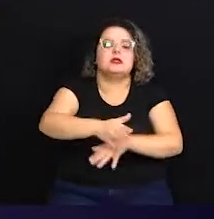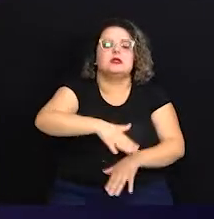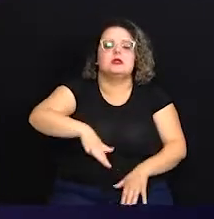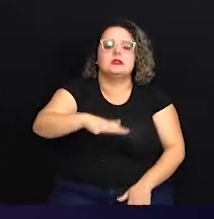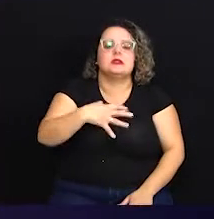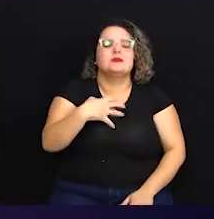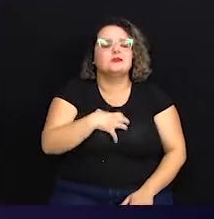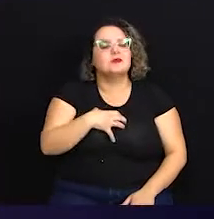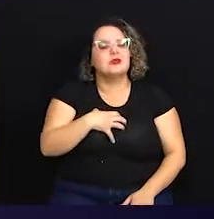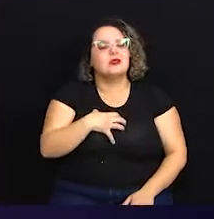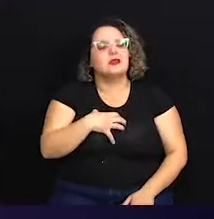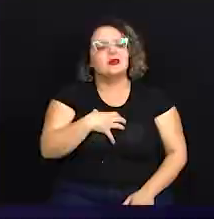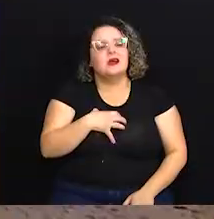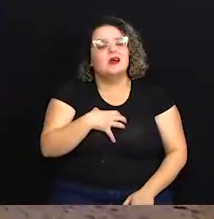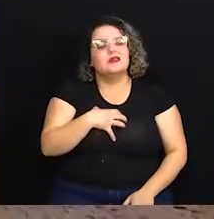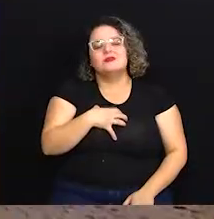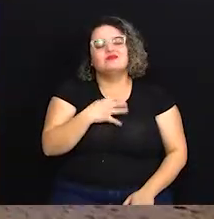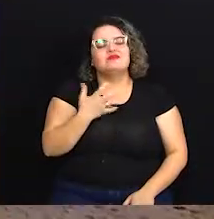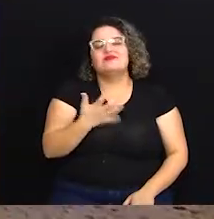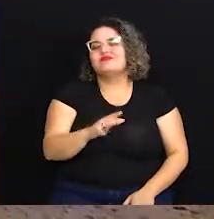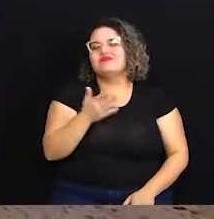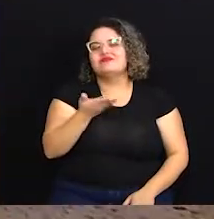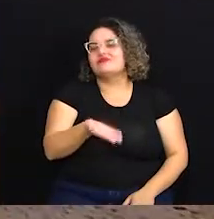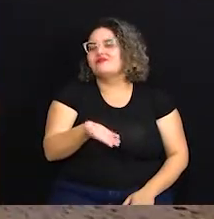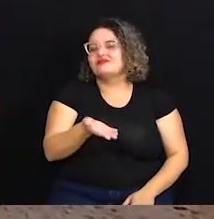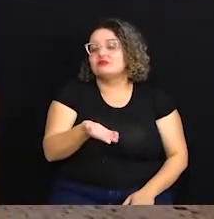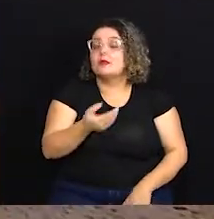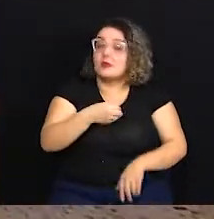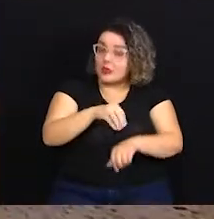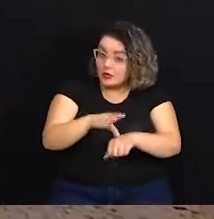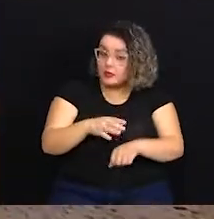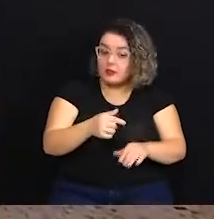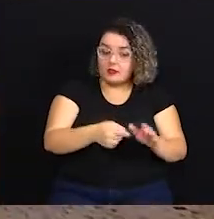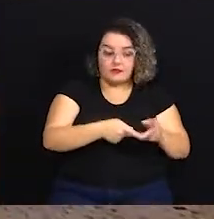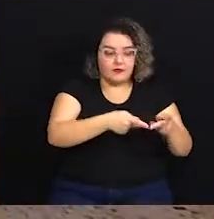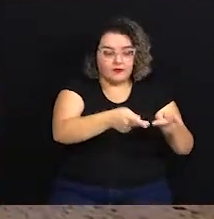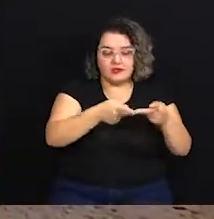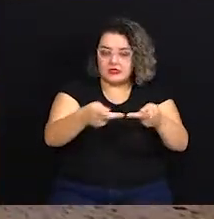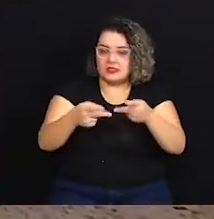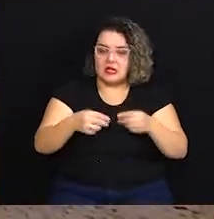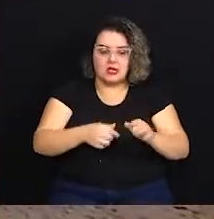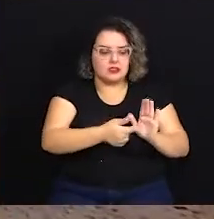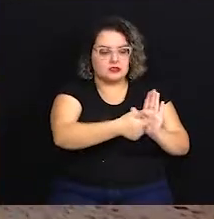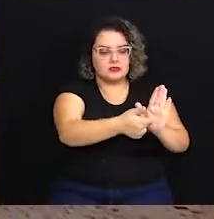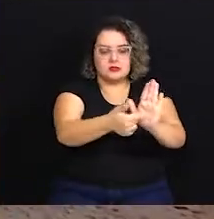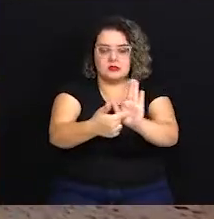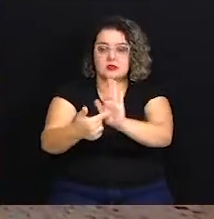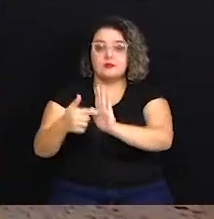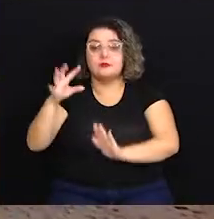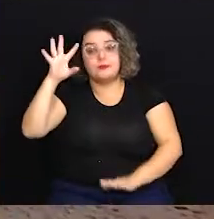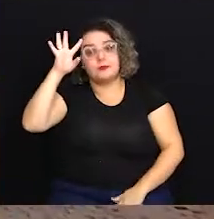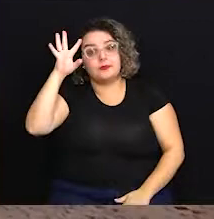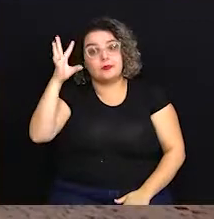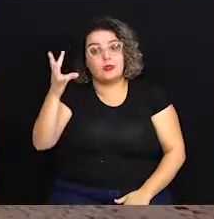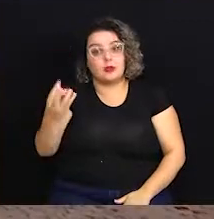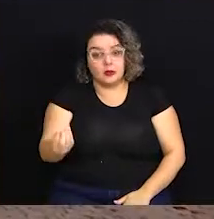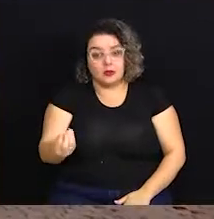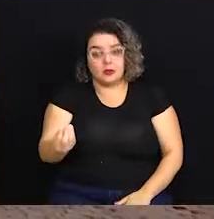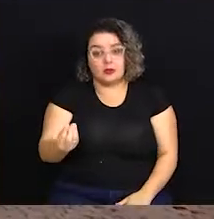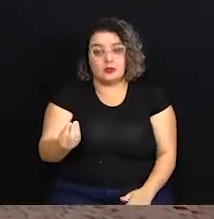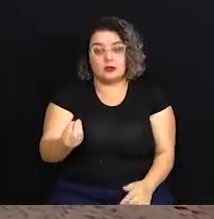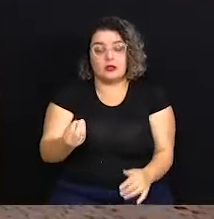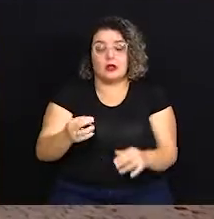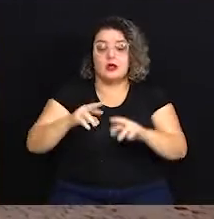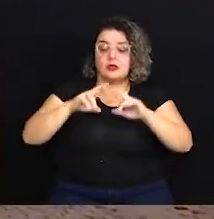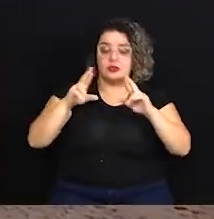sente e fala, poxa, não era bem isso que eu queria. Então, a dica é visitar muitas exposições, mas entender que a